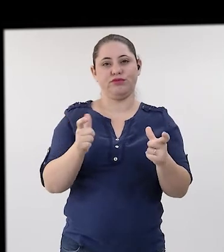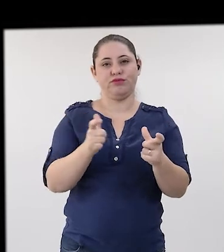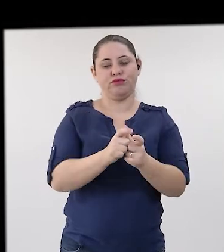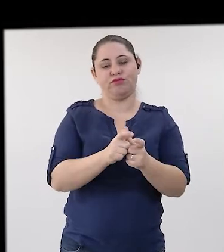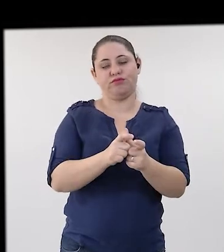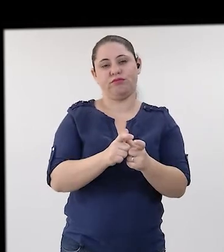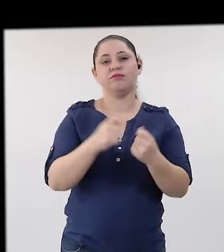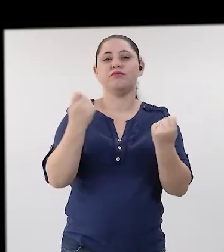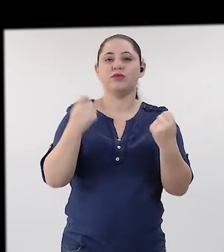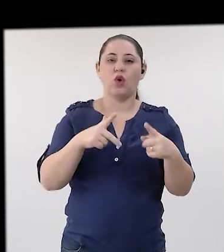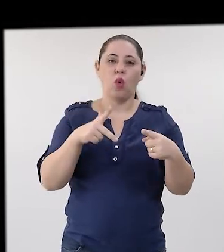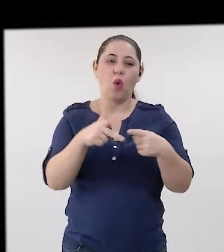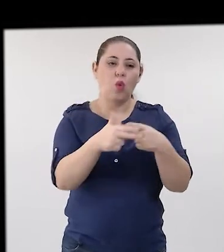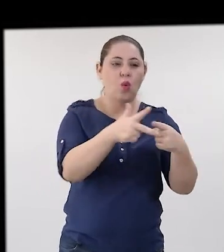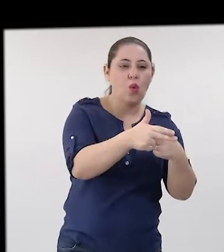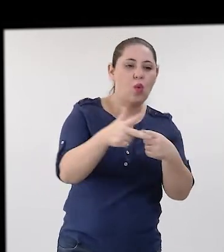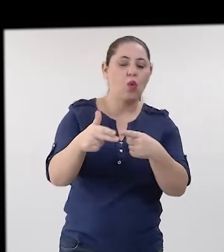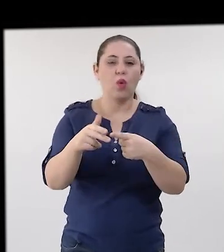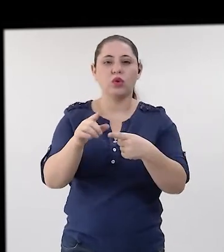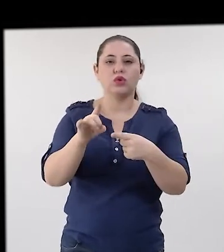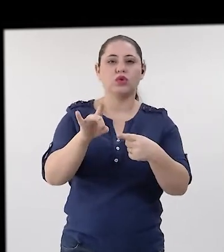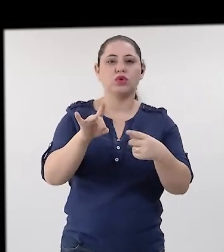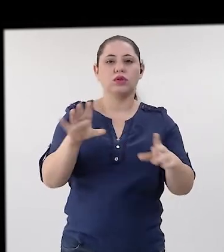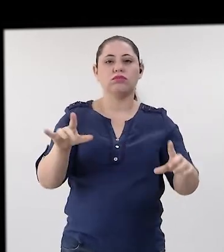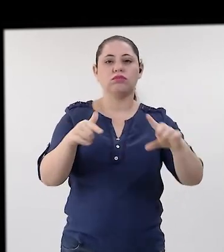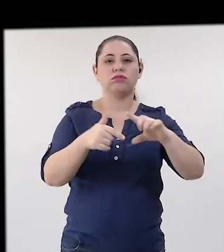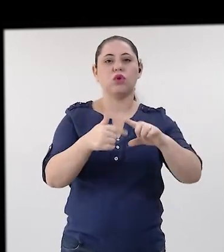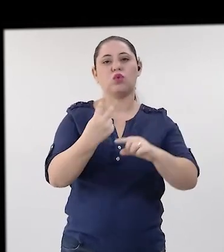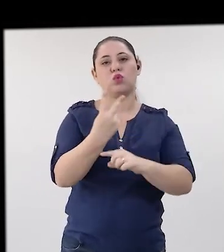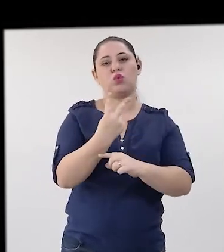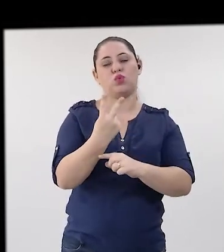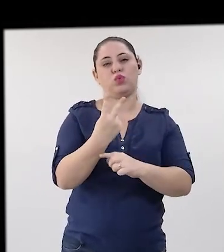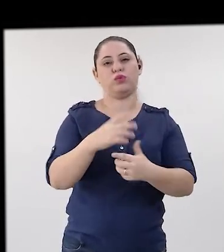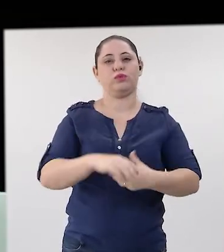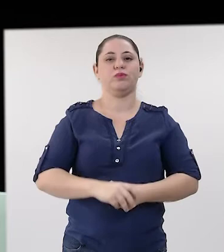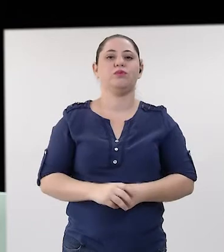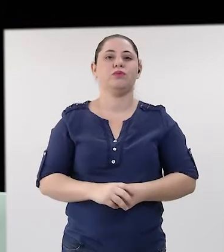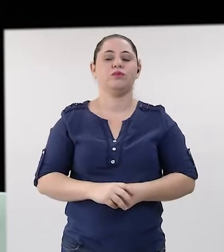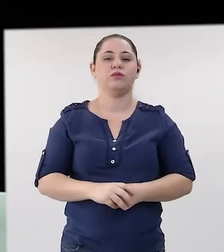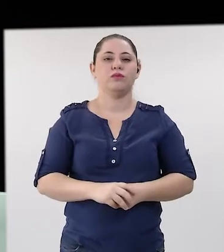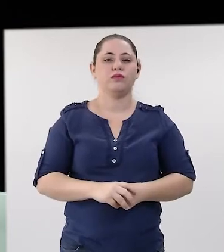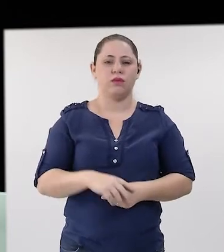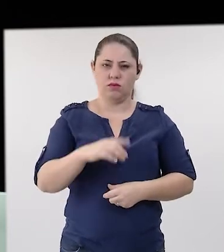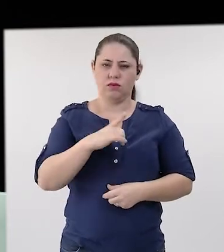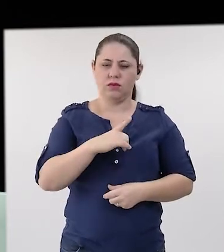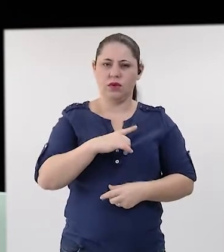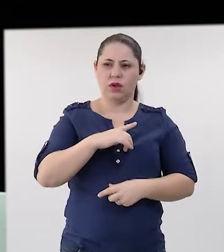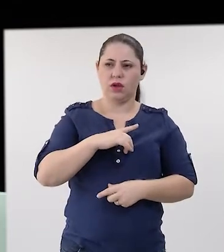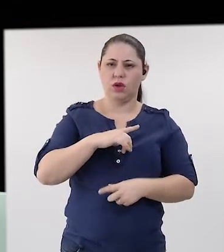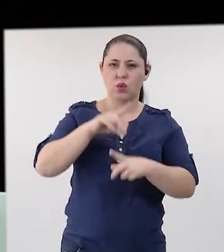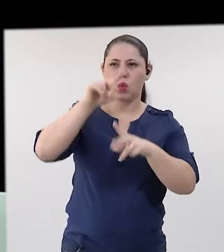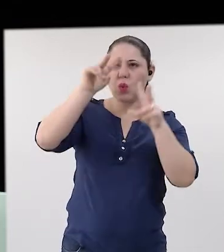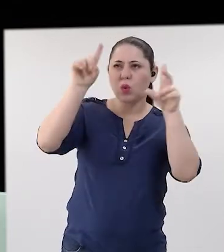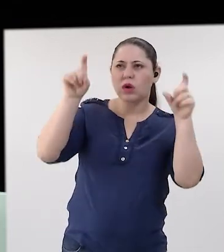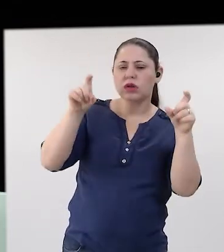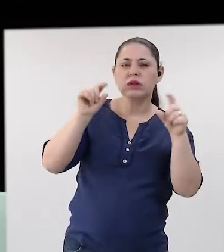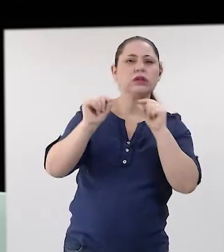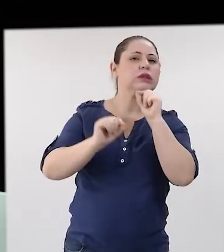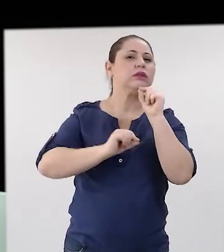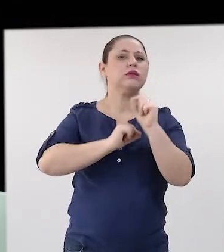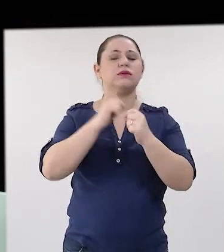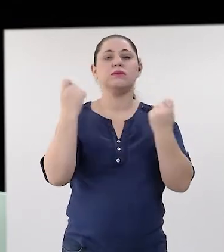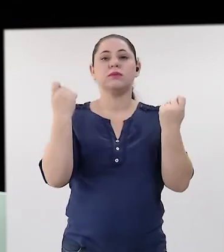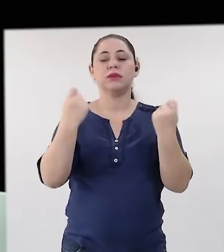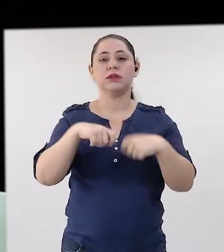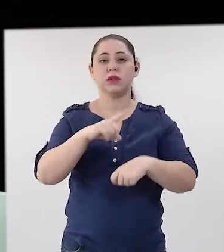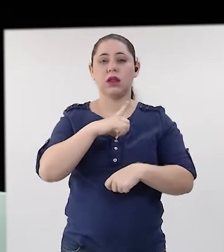de escopo, a gente teve que acabar cortando algumas e a gente conseguiu restringir só essas 2. E acho que tem até uma questão da maratona, né, que